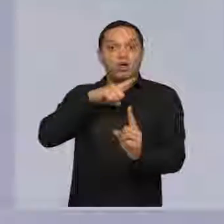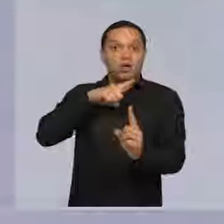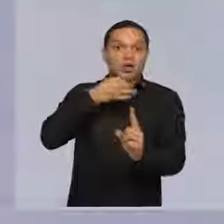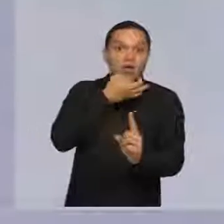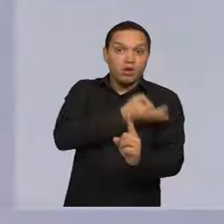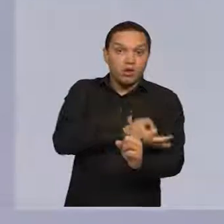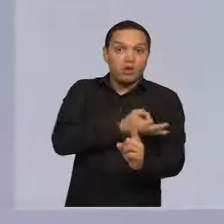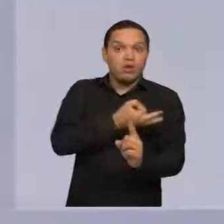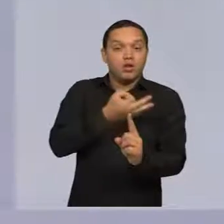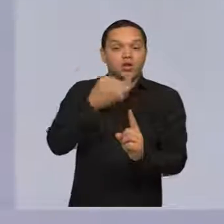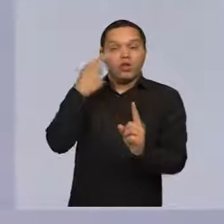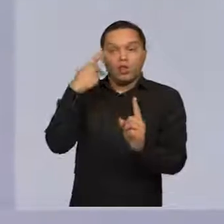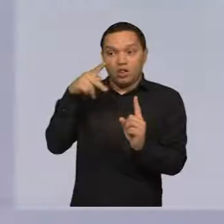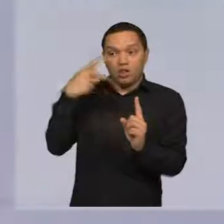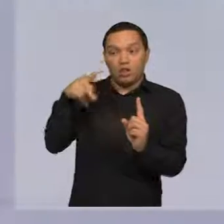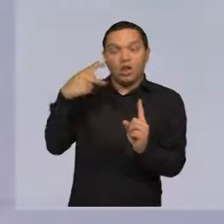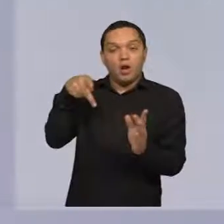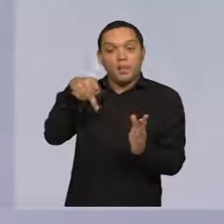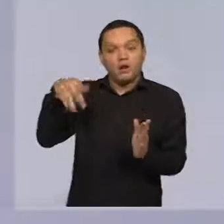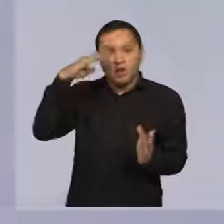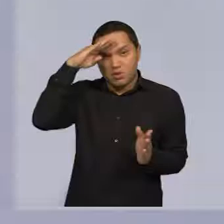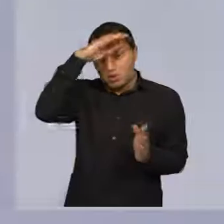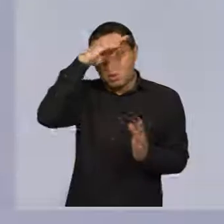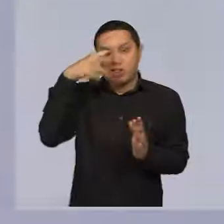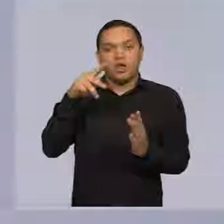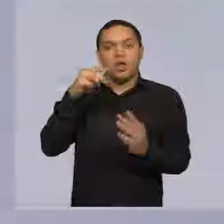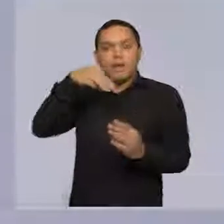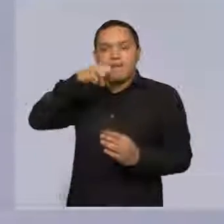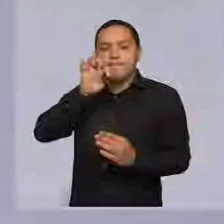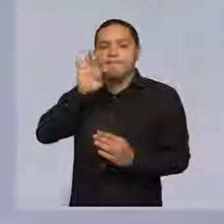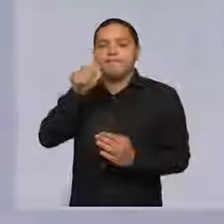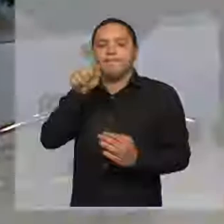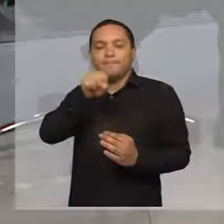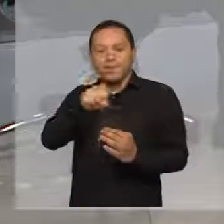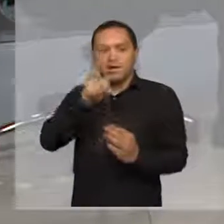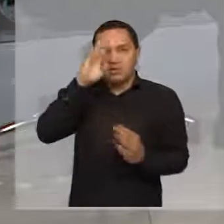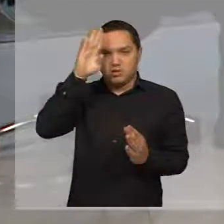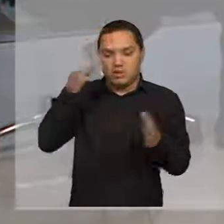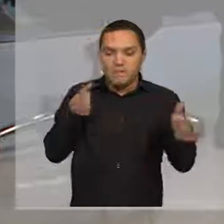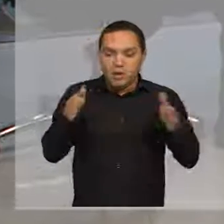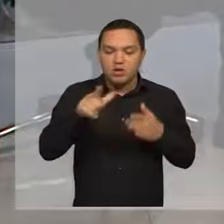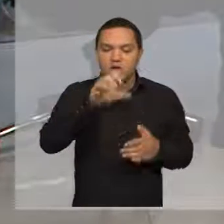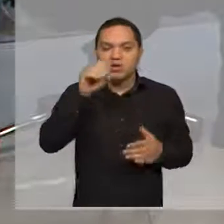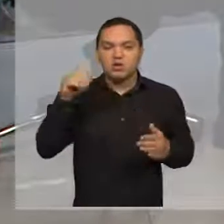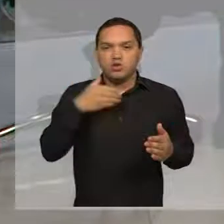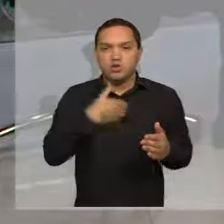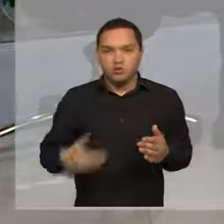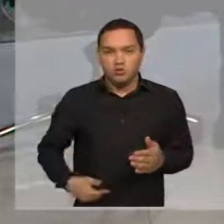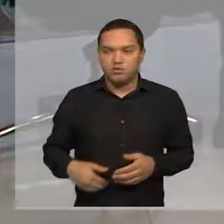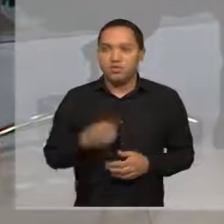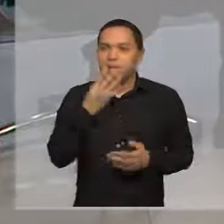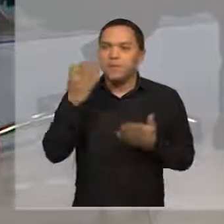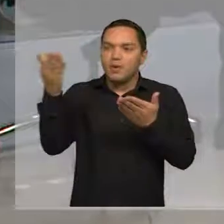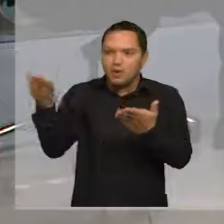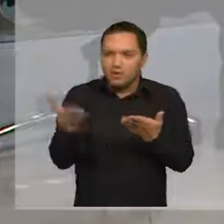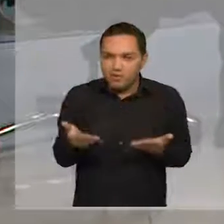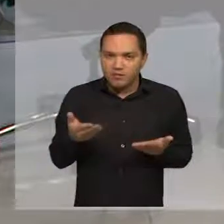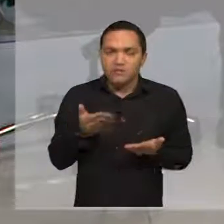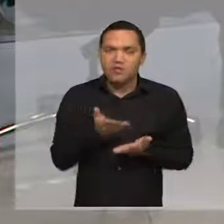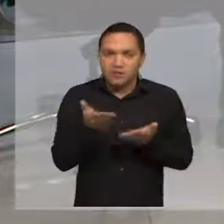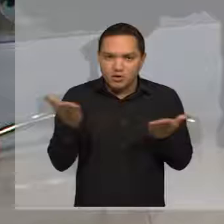da eficácia ou não dessas medidas consideradas metas prioritárias para os 100 dias de